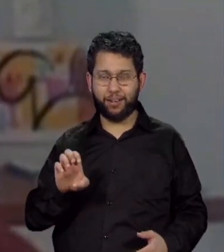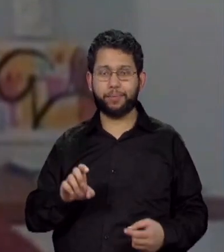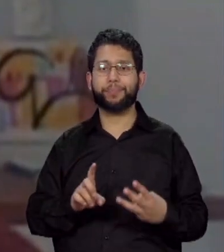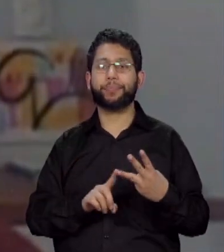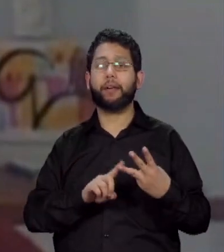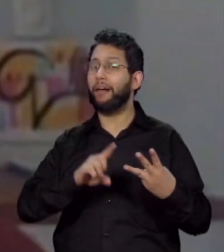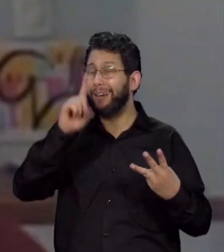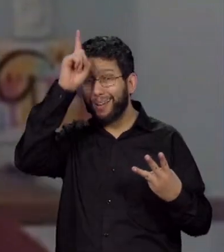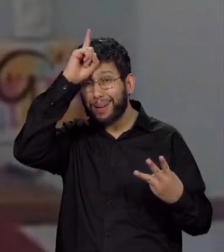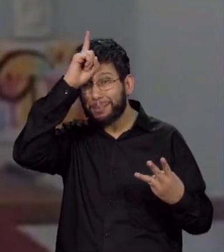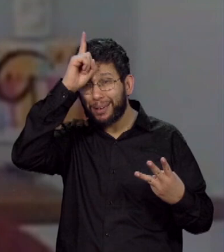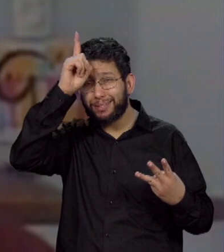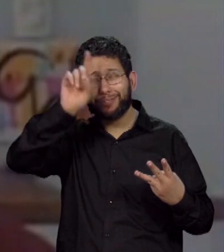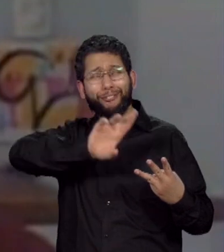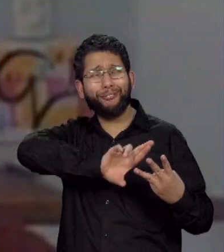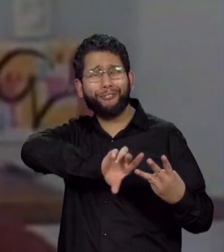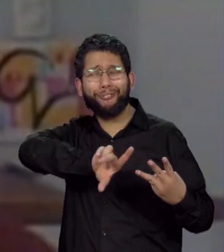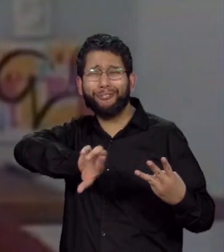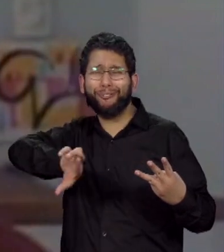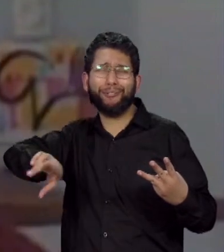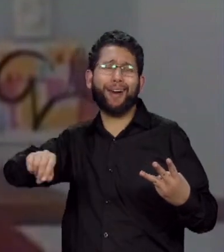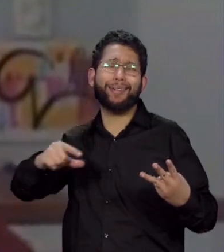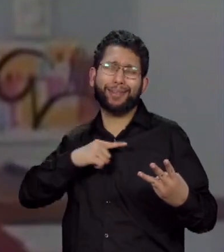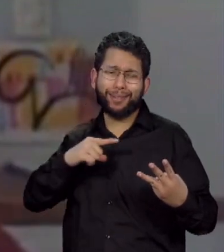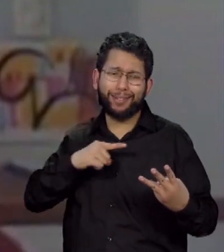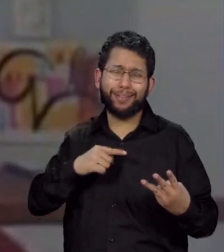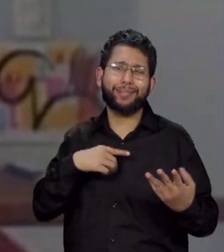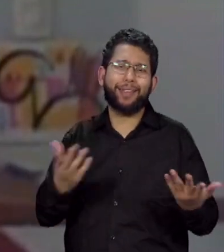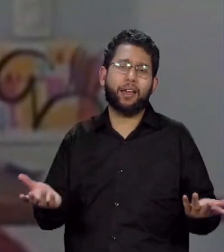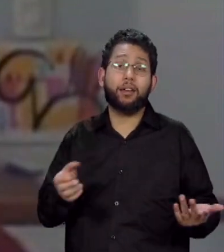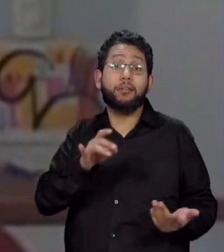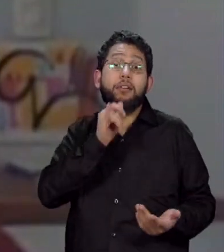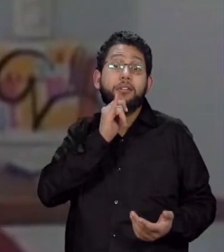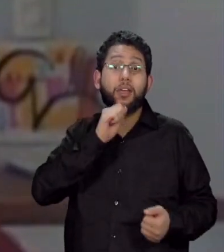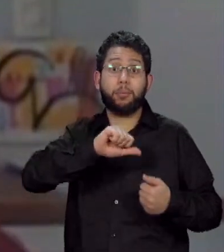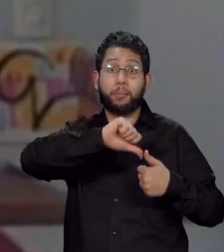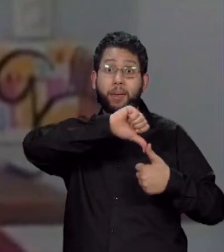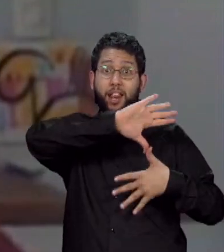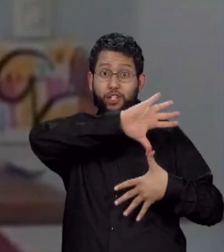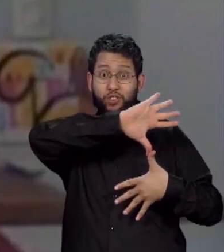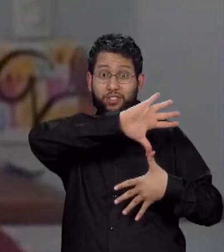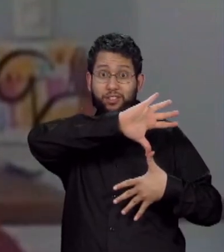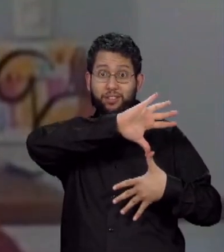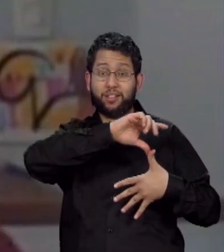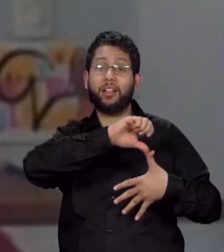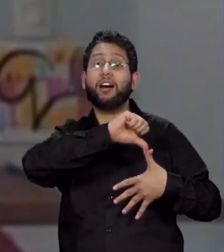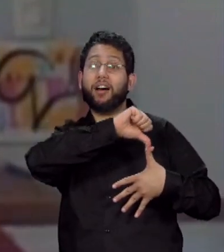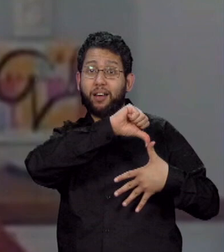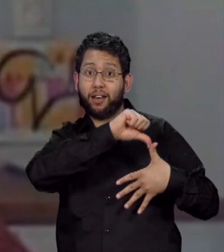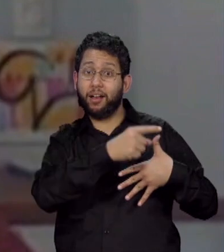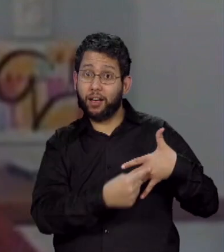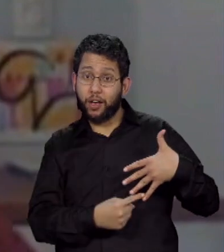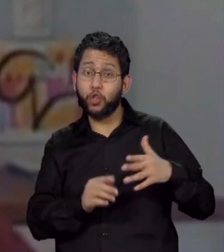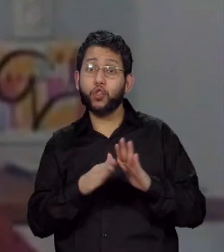Alemanha, né, bons cursos na Alemanha. Se a gente pensar em América Latina, você tem a Escola de Cinema de Cuba, que